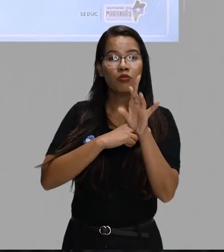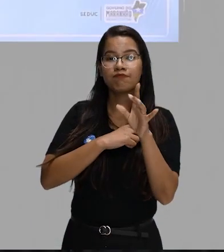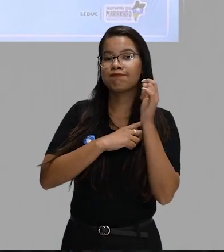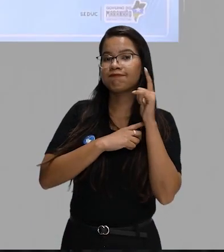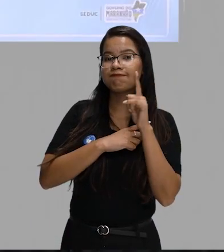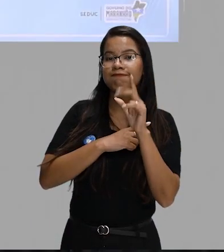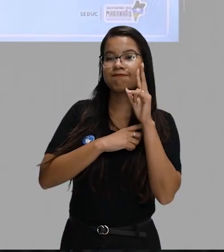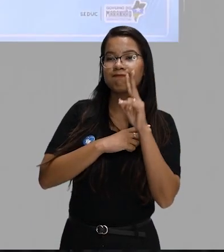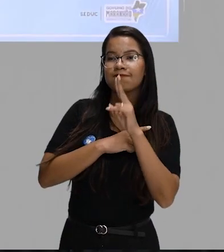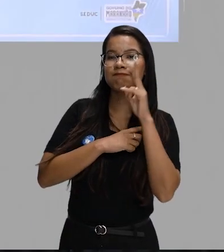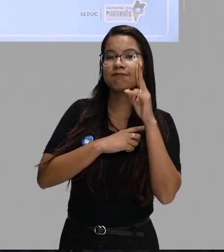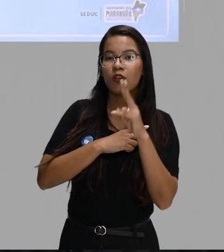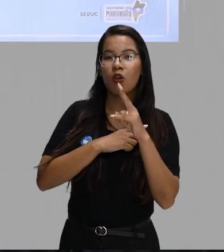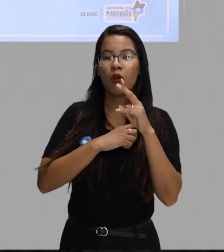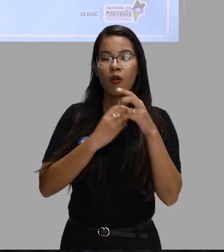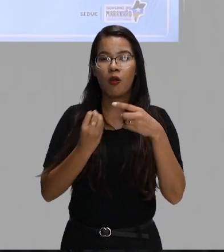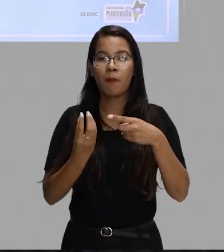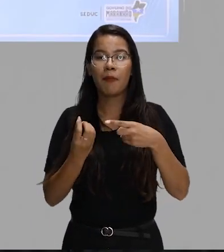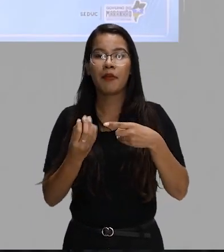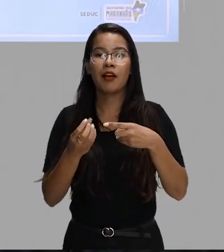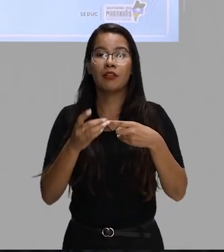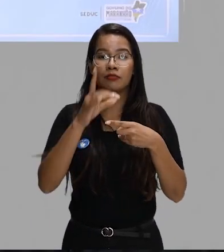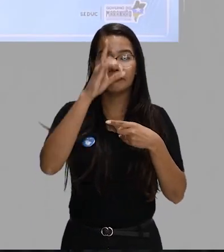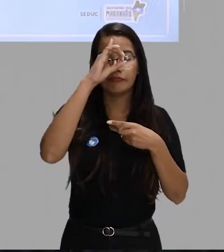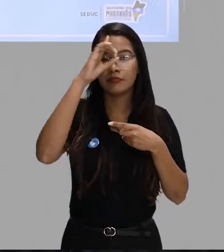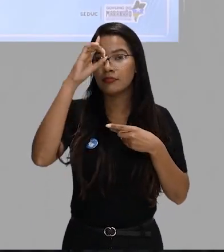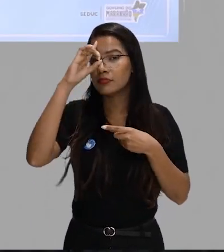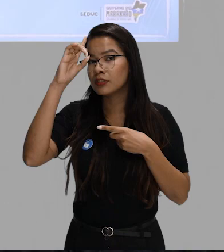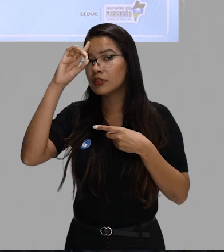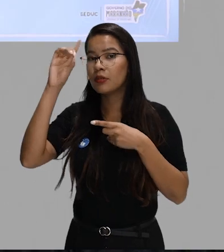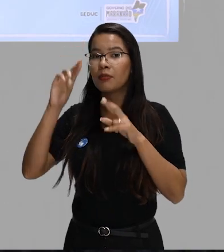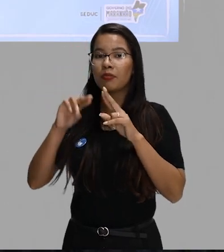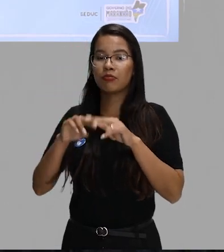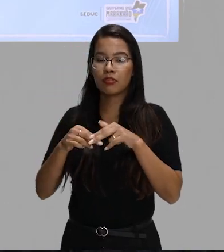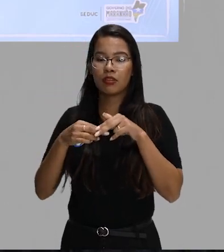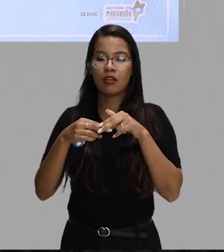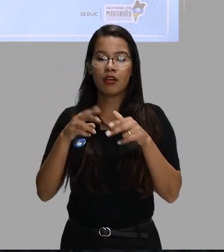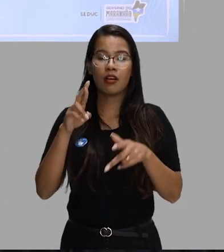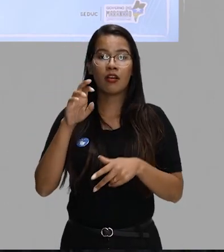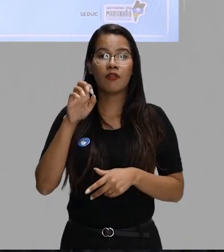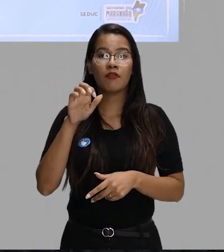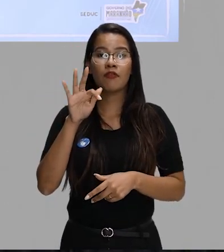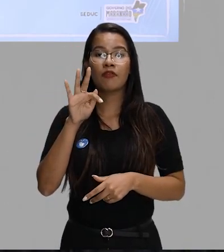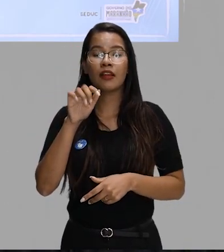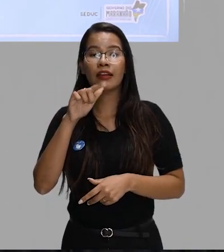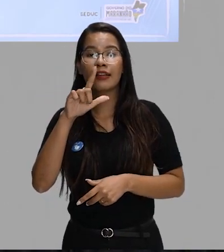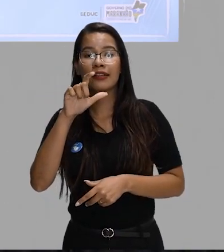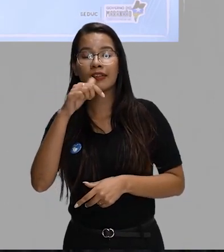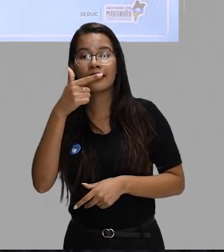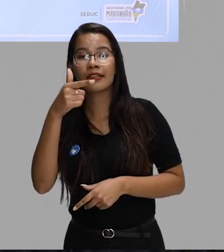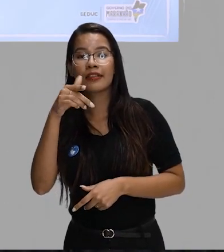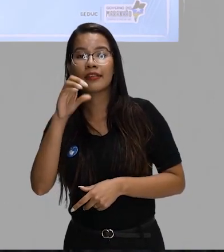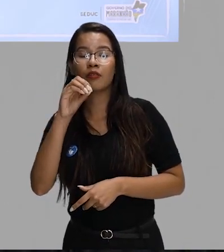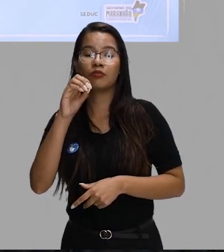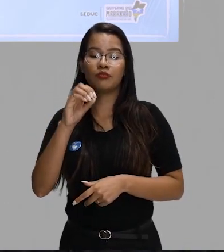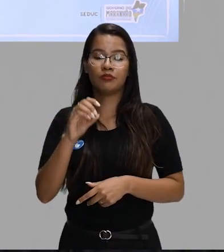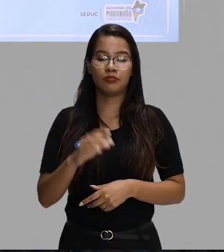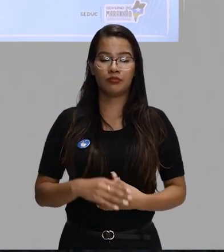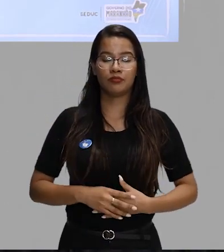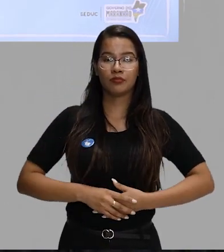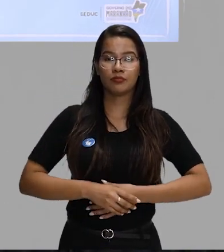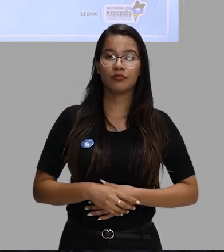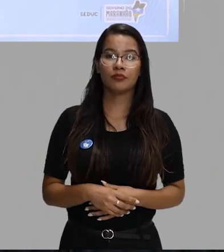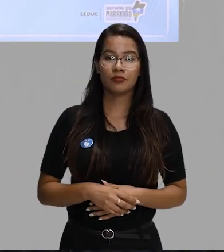objetos no nosso dia a dia por causa da reflexão difusa, certo?